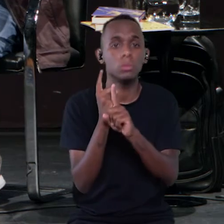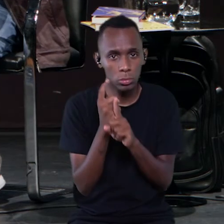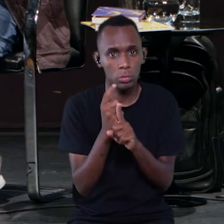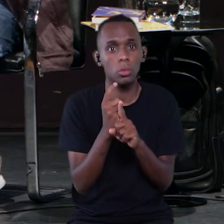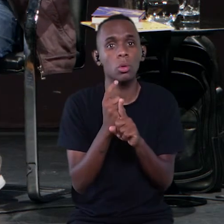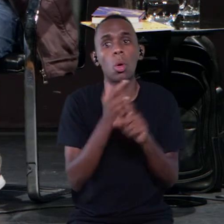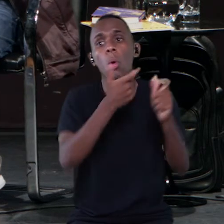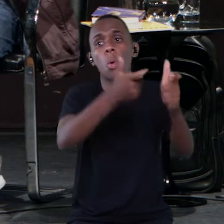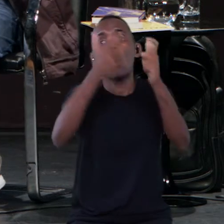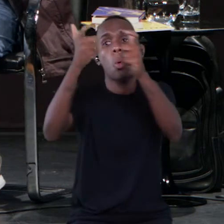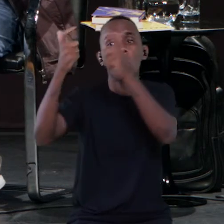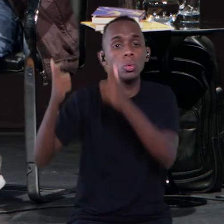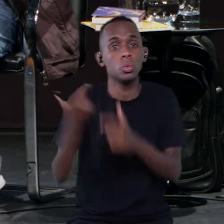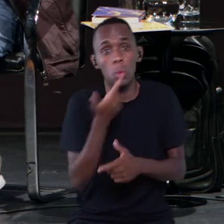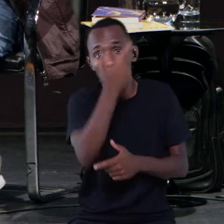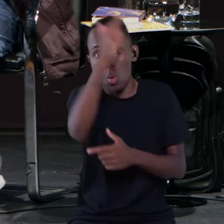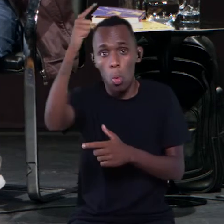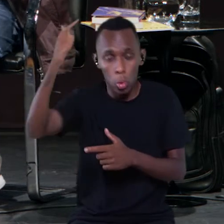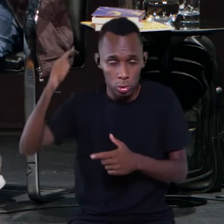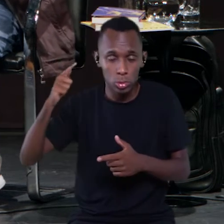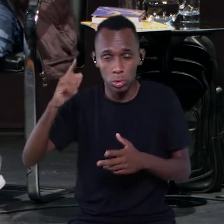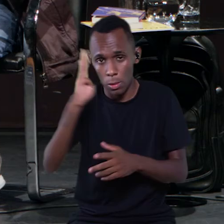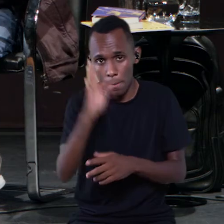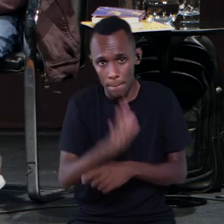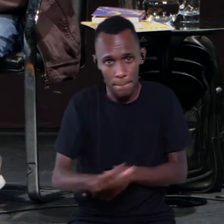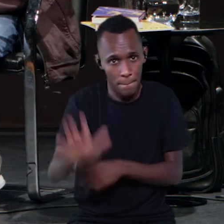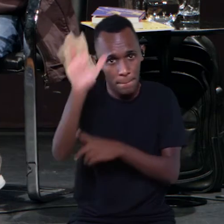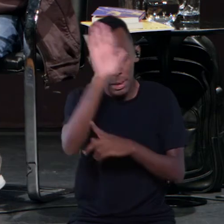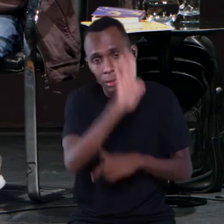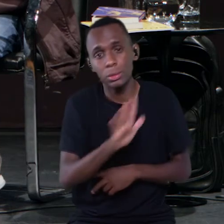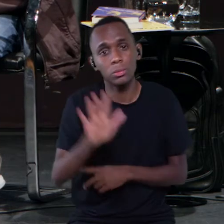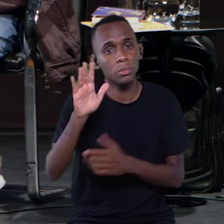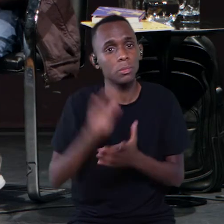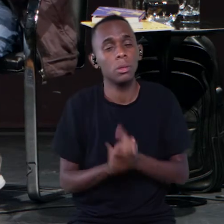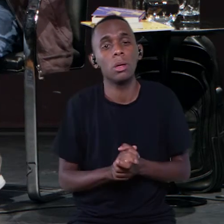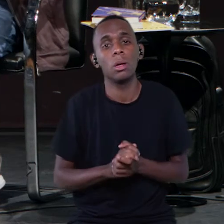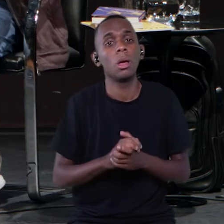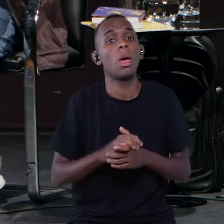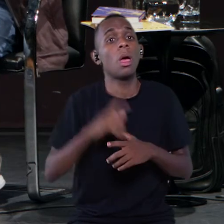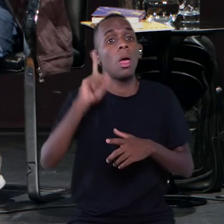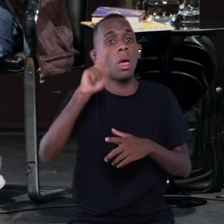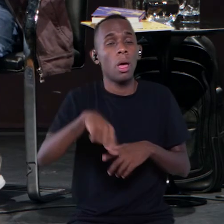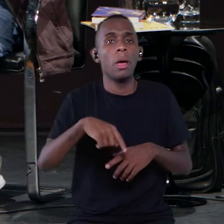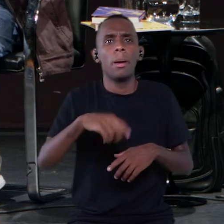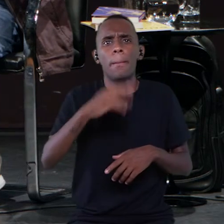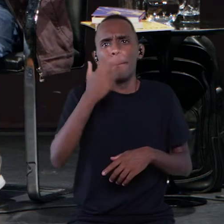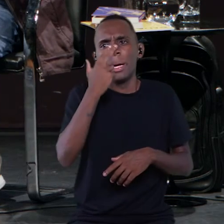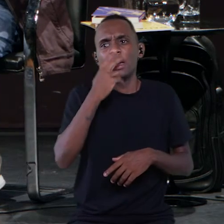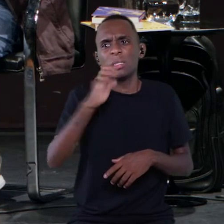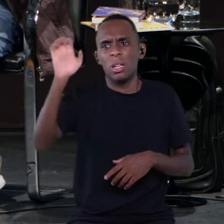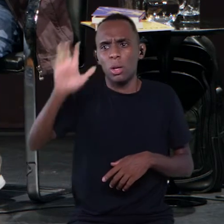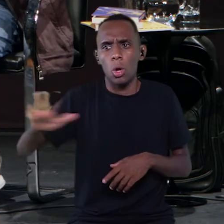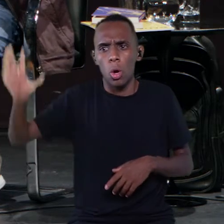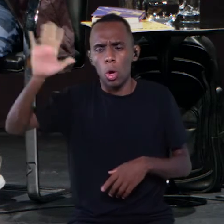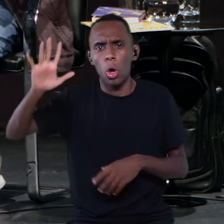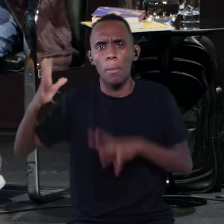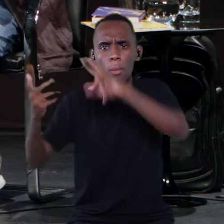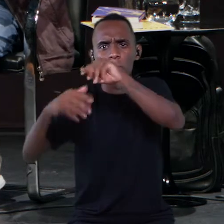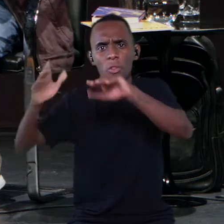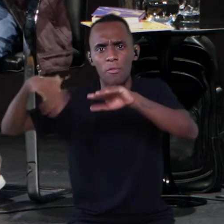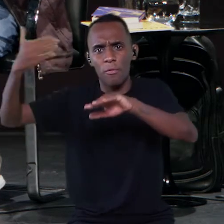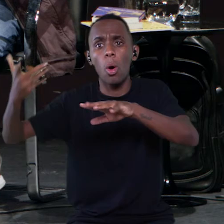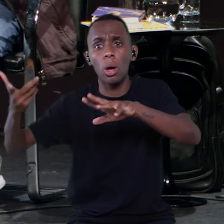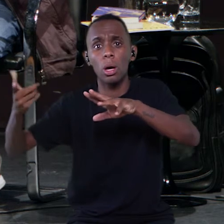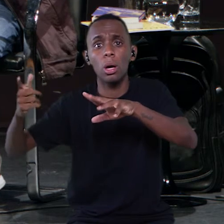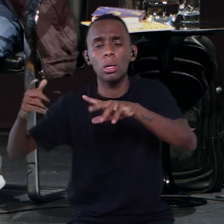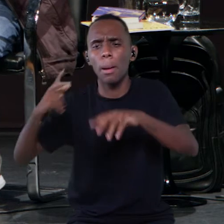localmente esses outros territórios do Brasil, essas outras mentalidades, isso que era estrangeiro para nós, há uma conexão